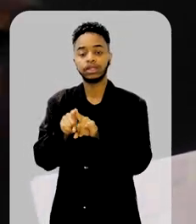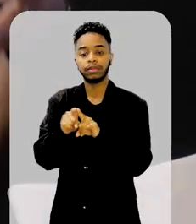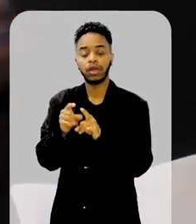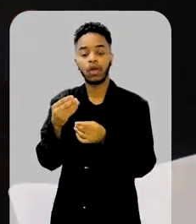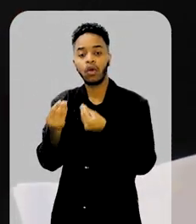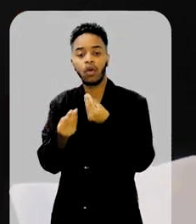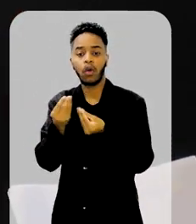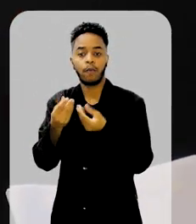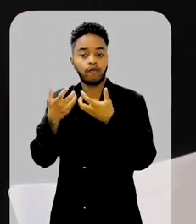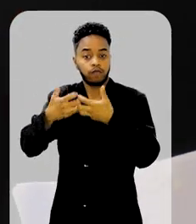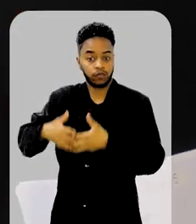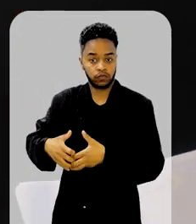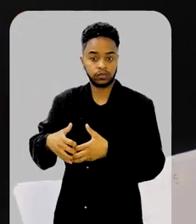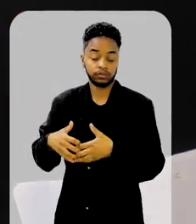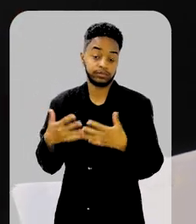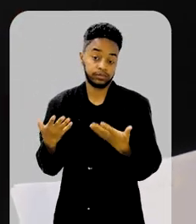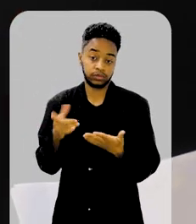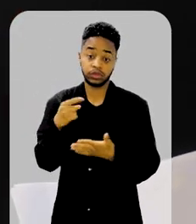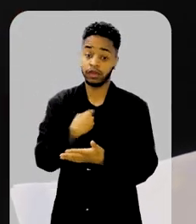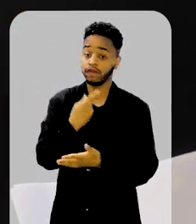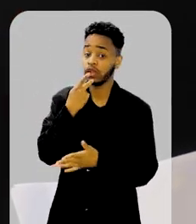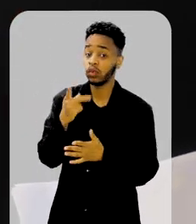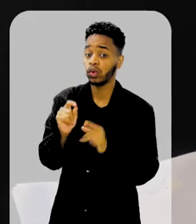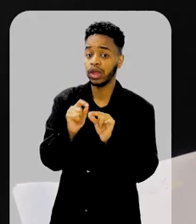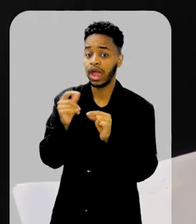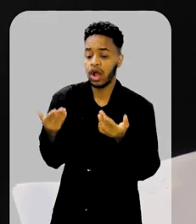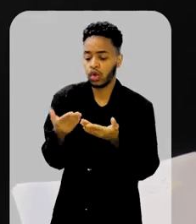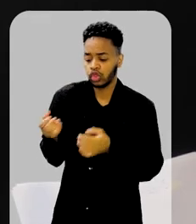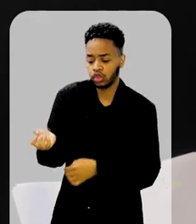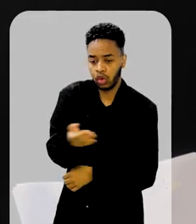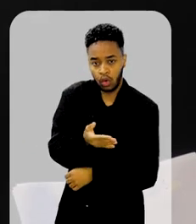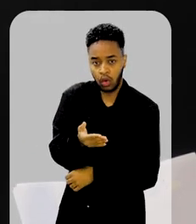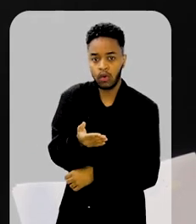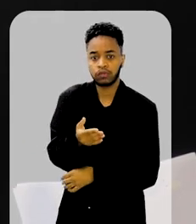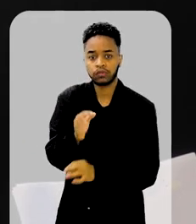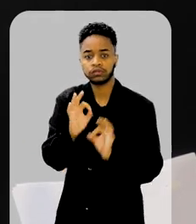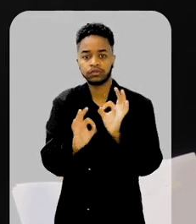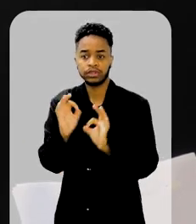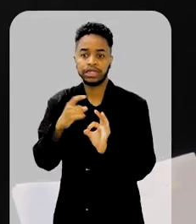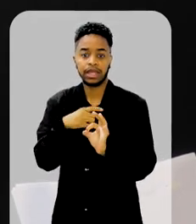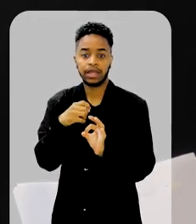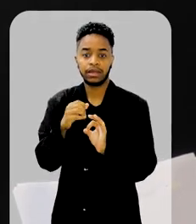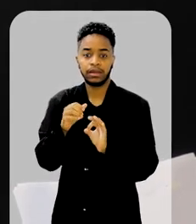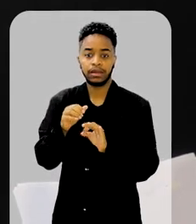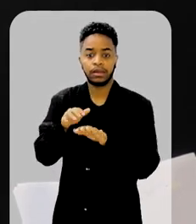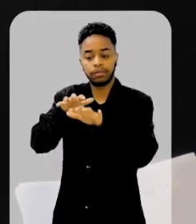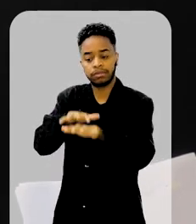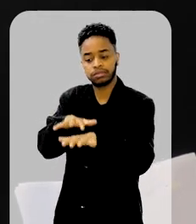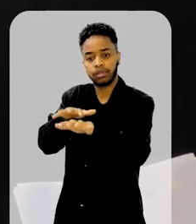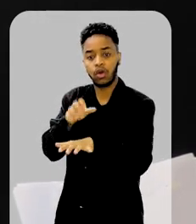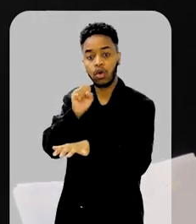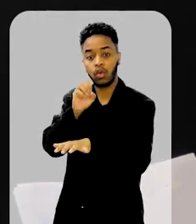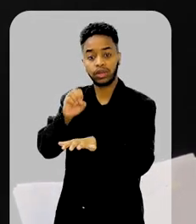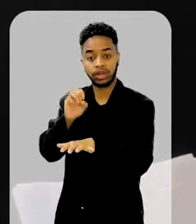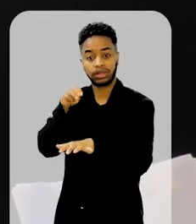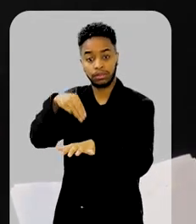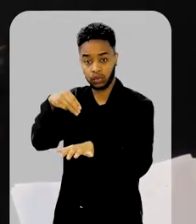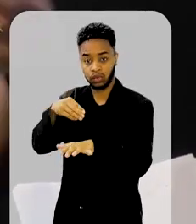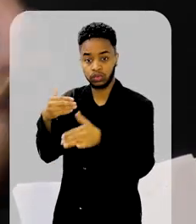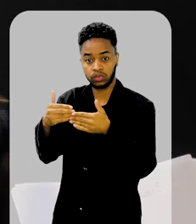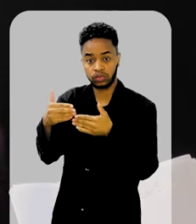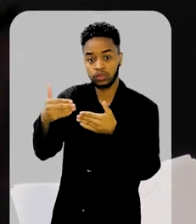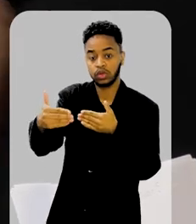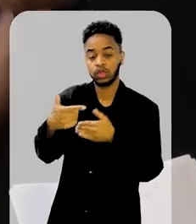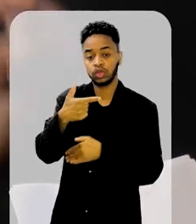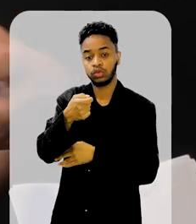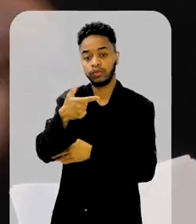de um cabimento vamos dizer hoje eh mais fresco atualizado pros 80 minutos que vão passar a ser em 2025 vamos